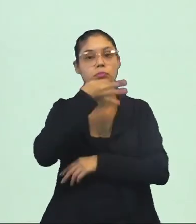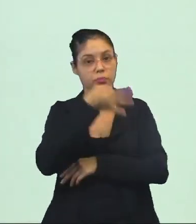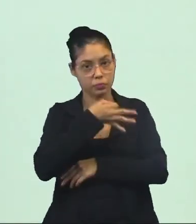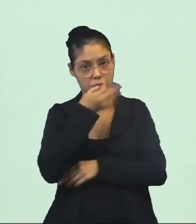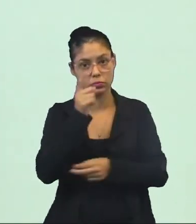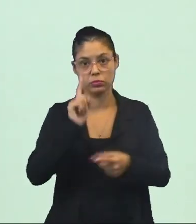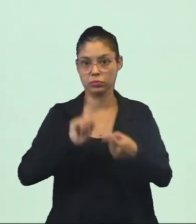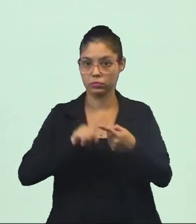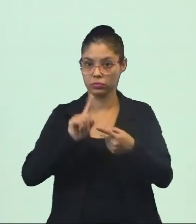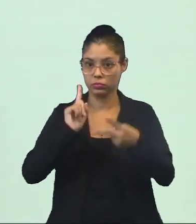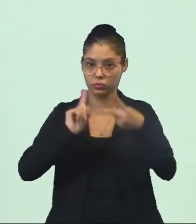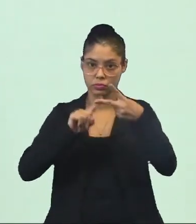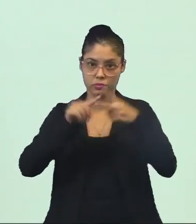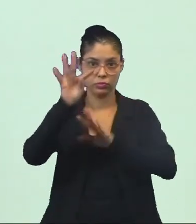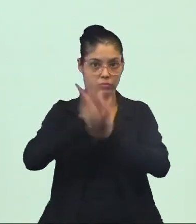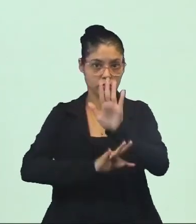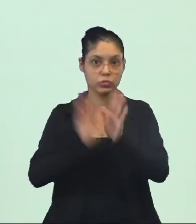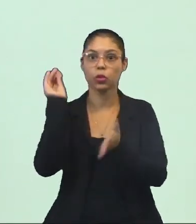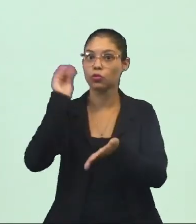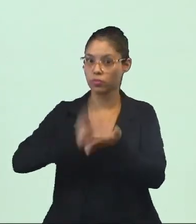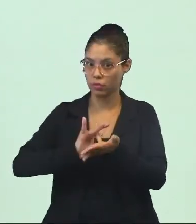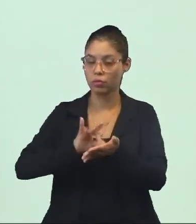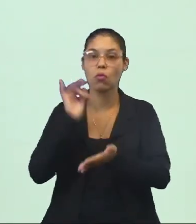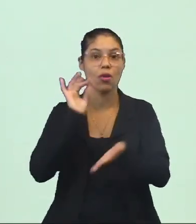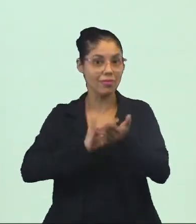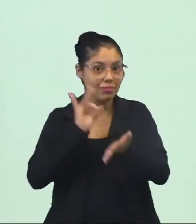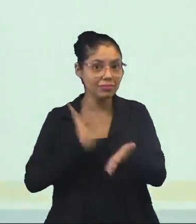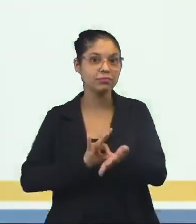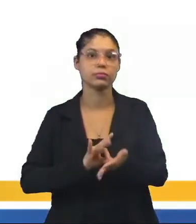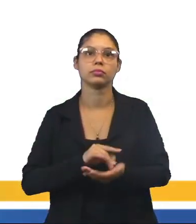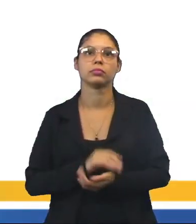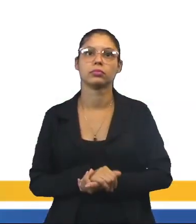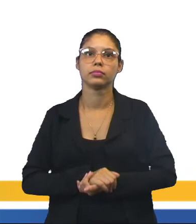texto 2, que ela traz um fato, ela traz um dado real.